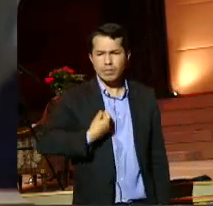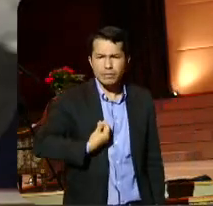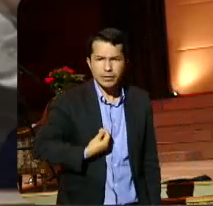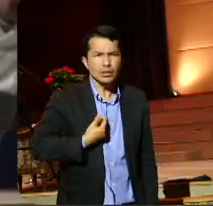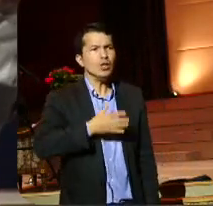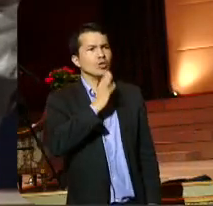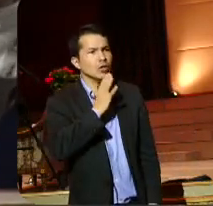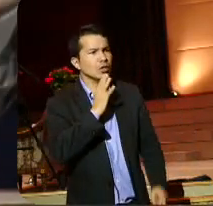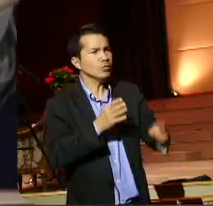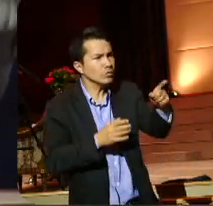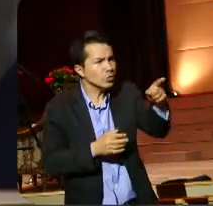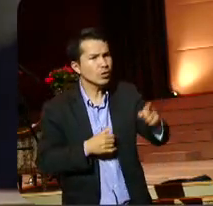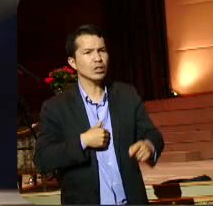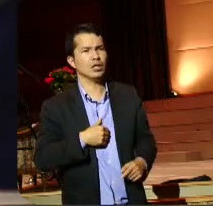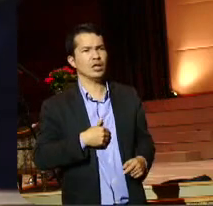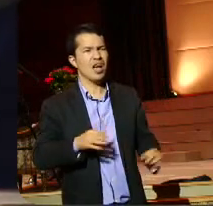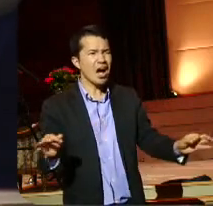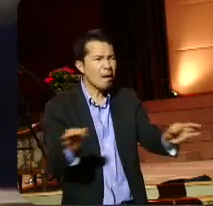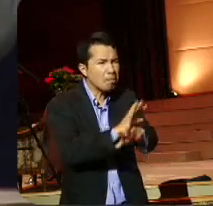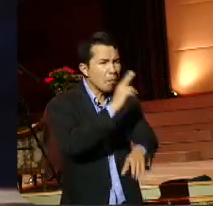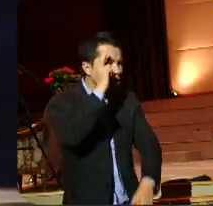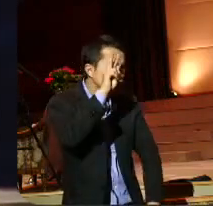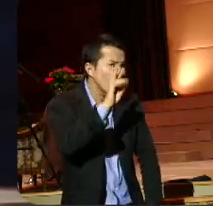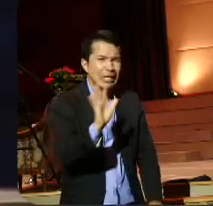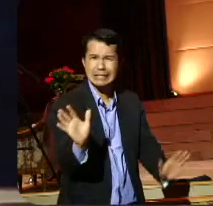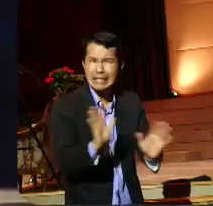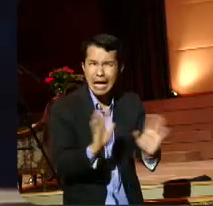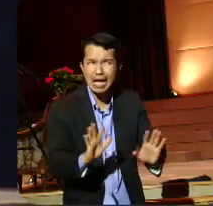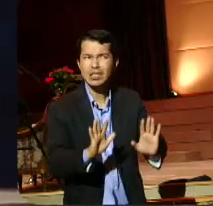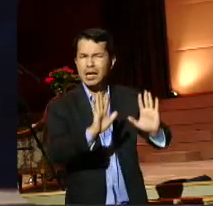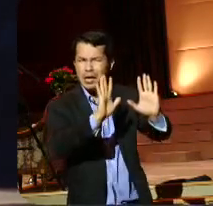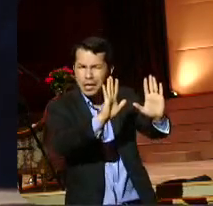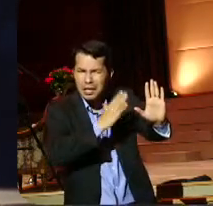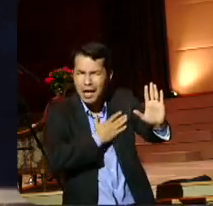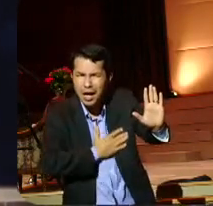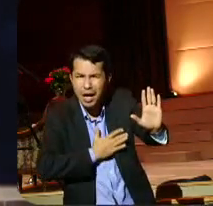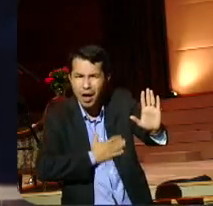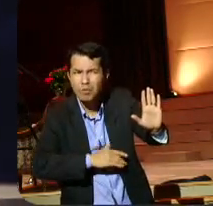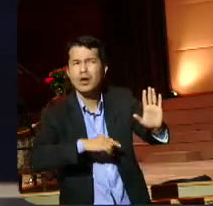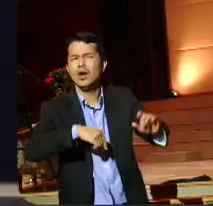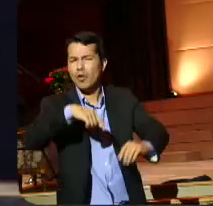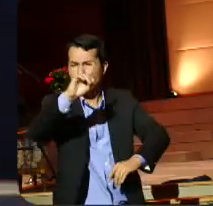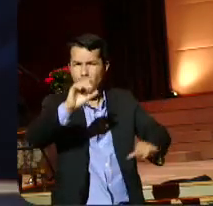algo novo, e esse algo novo você vai entender daqui a pouco.